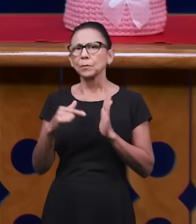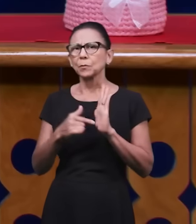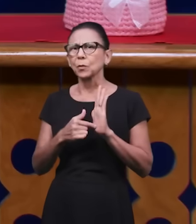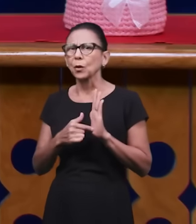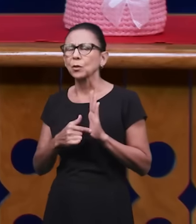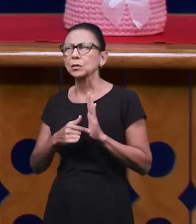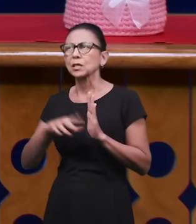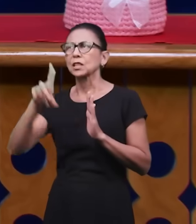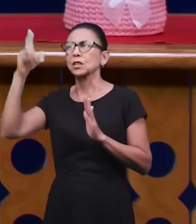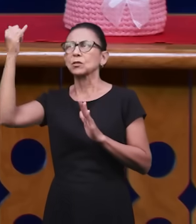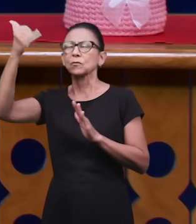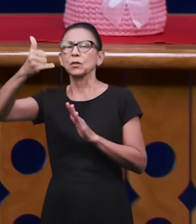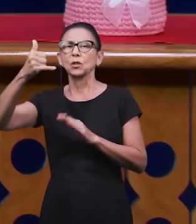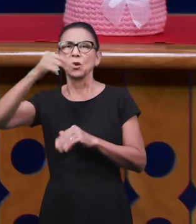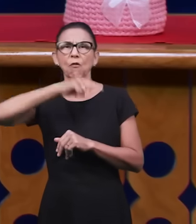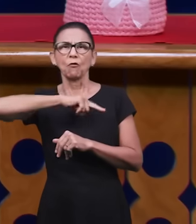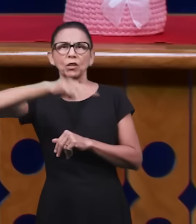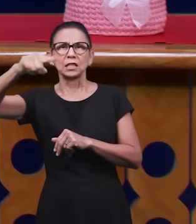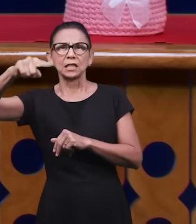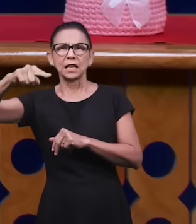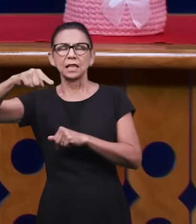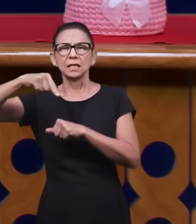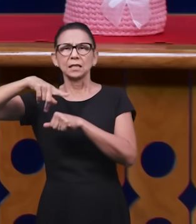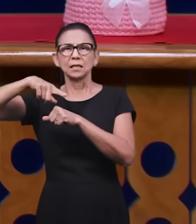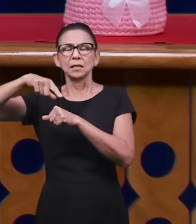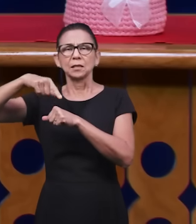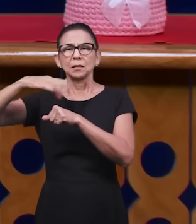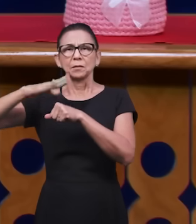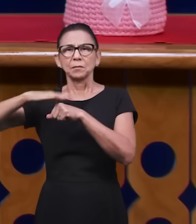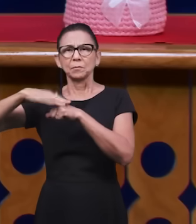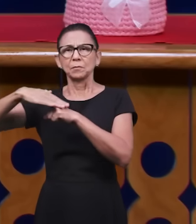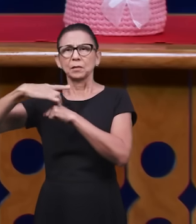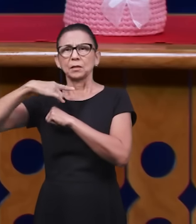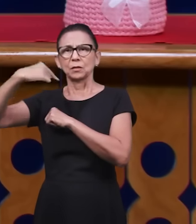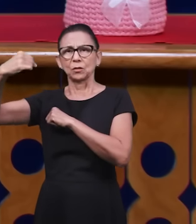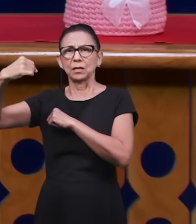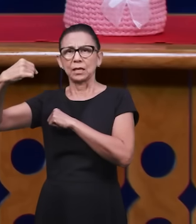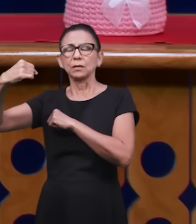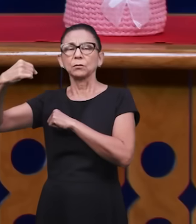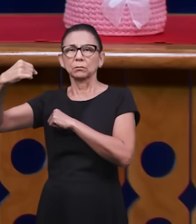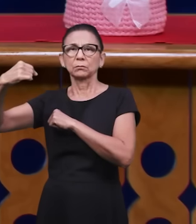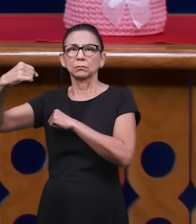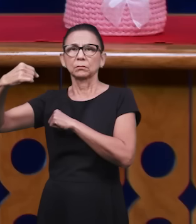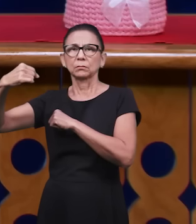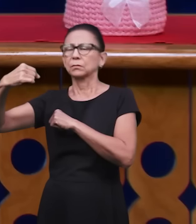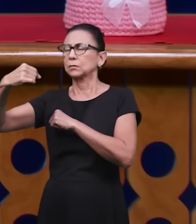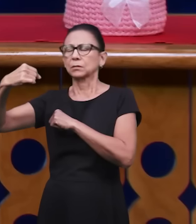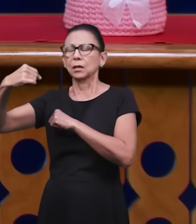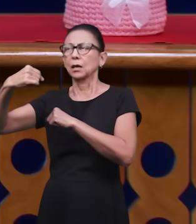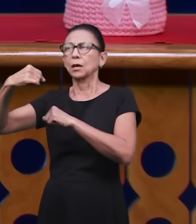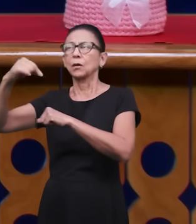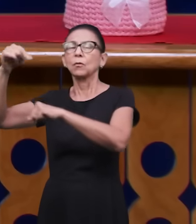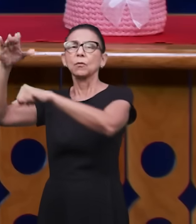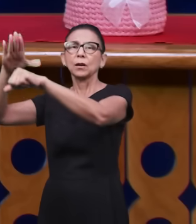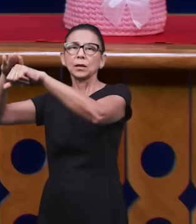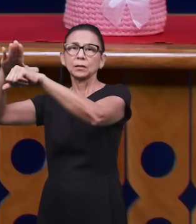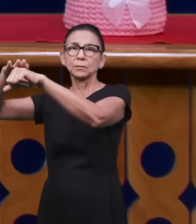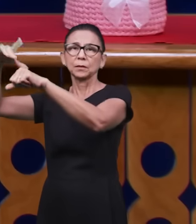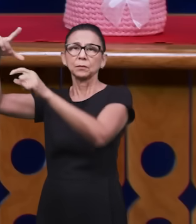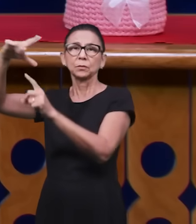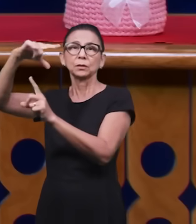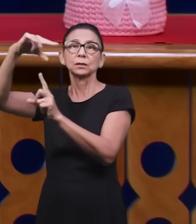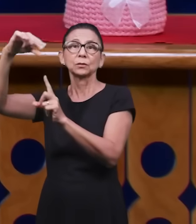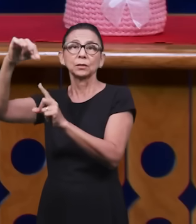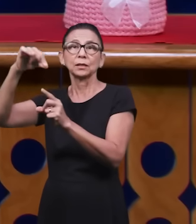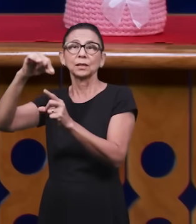e nós entendemos isso, que não foi uma escolha nossa, pessoal, entra na nossa vida a gratidão